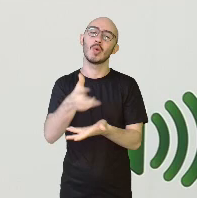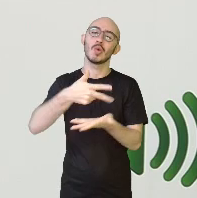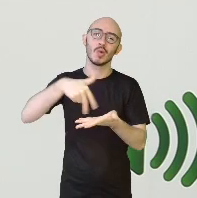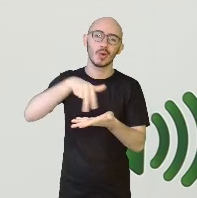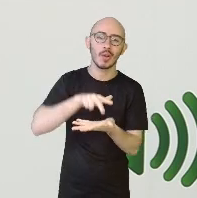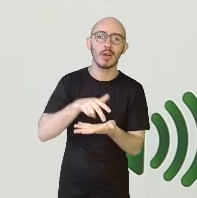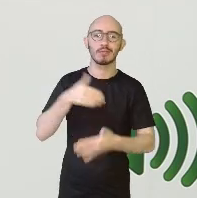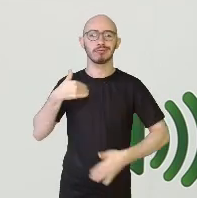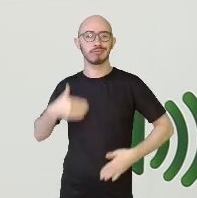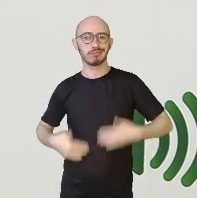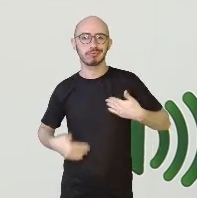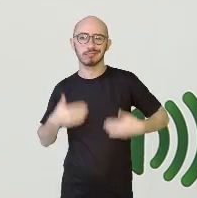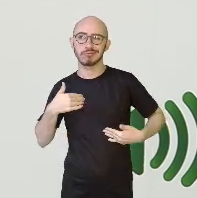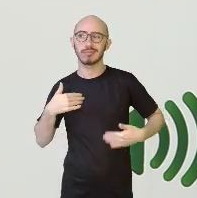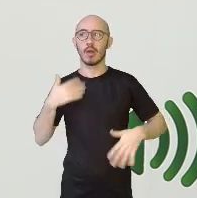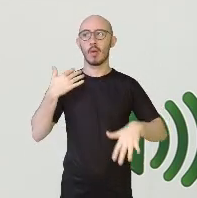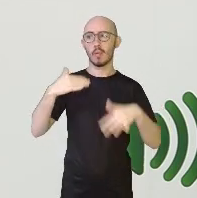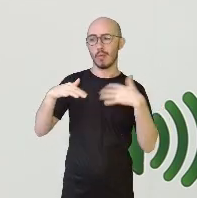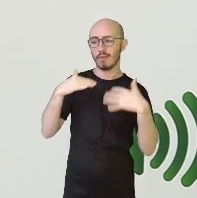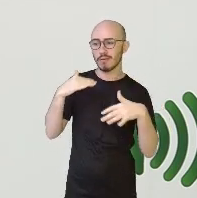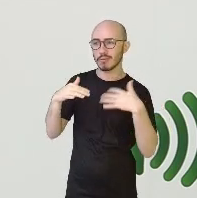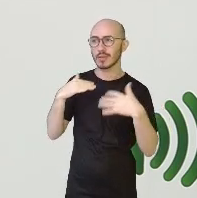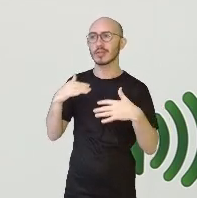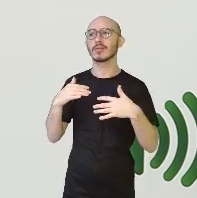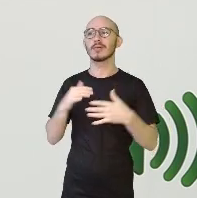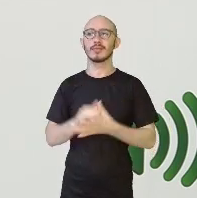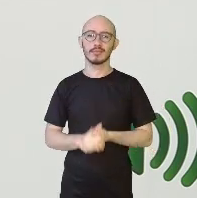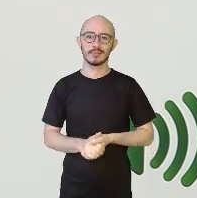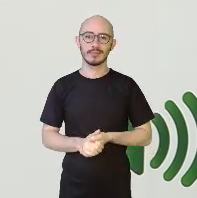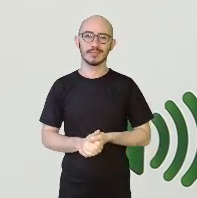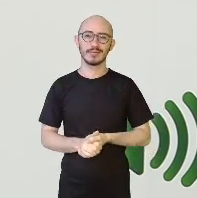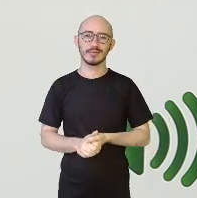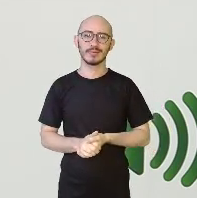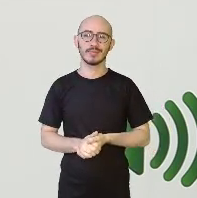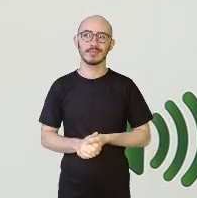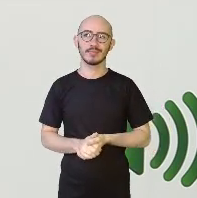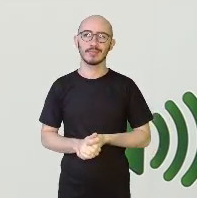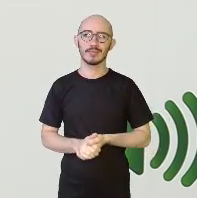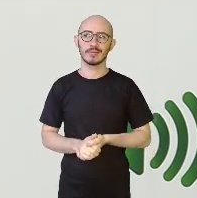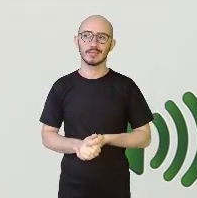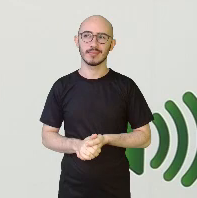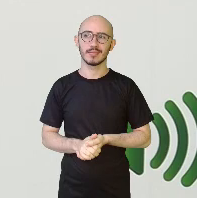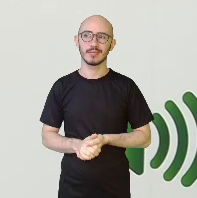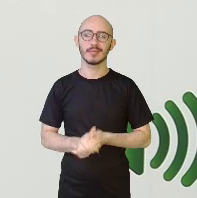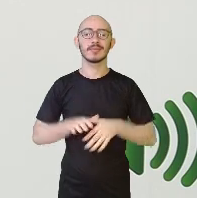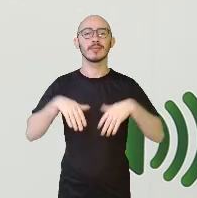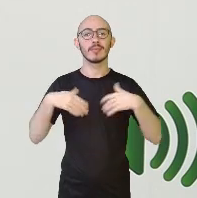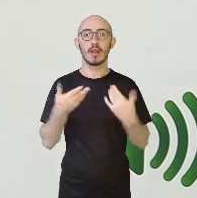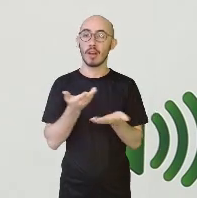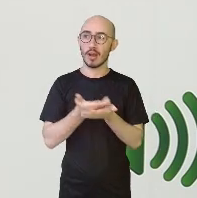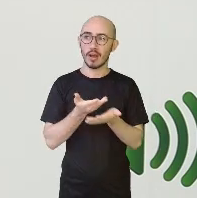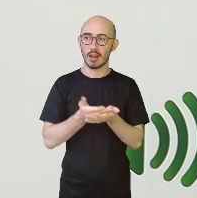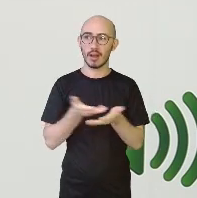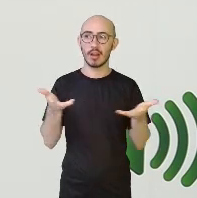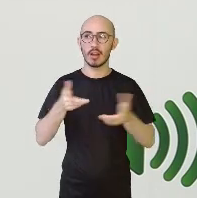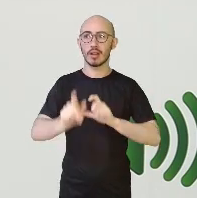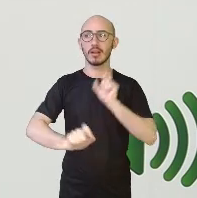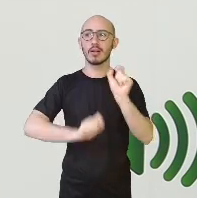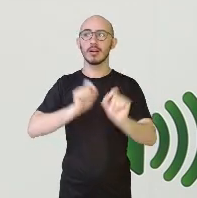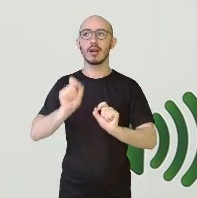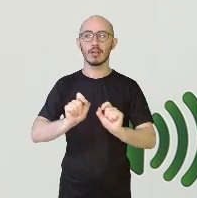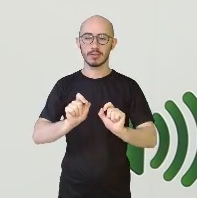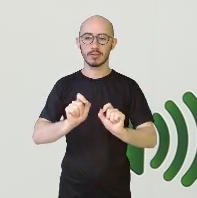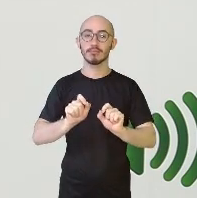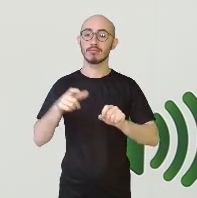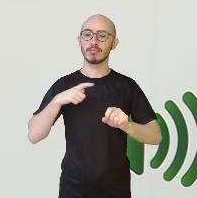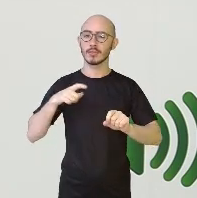o corpo para se mexer, de fazer todo aquele movimento. Na aula de hoje, nós iremos fazer